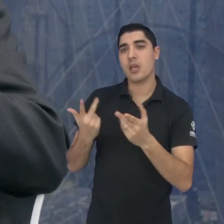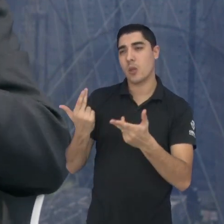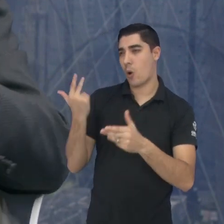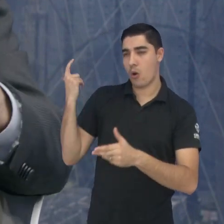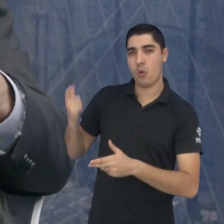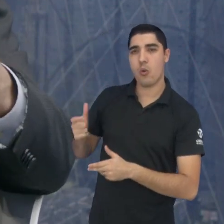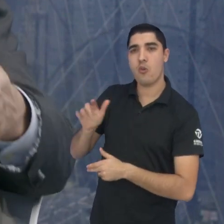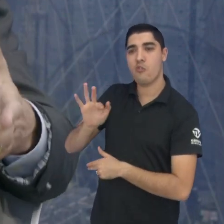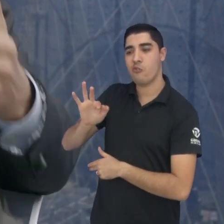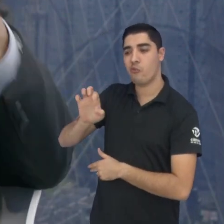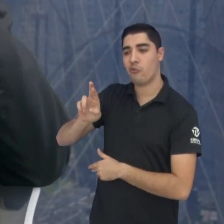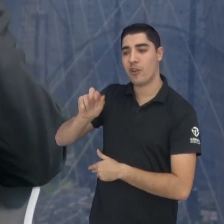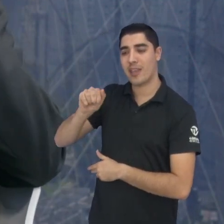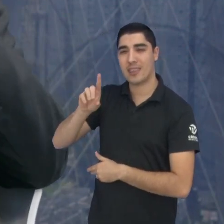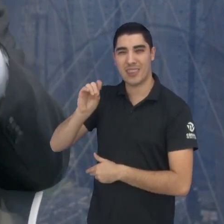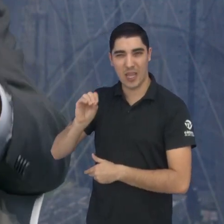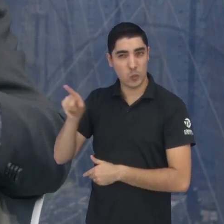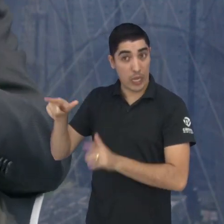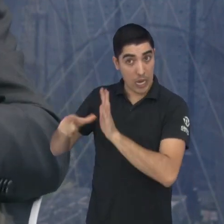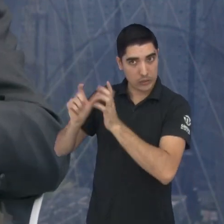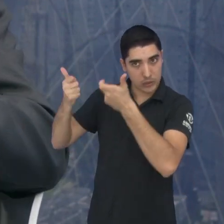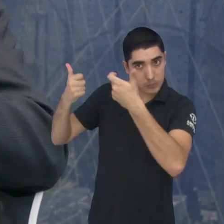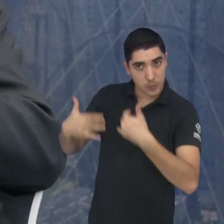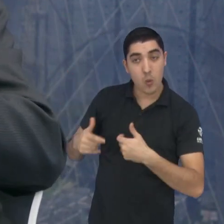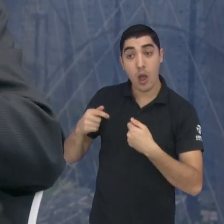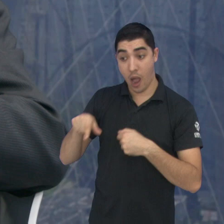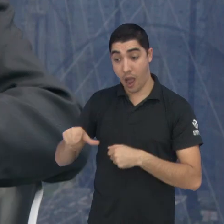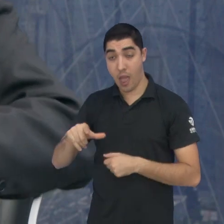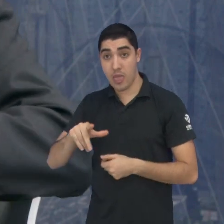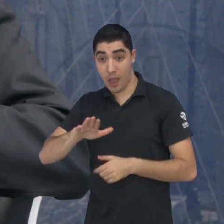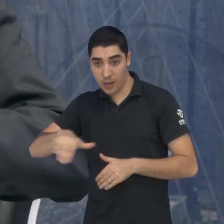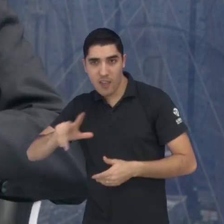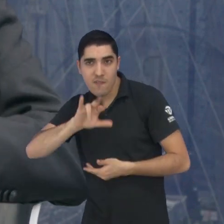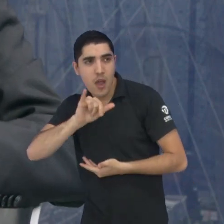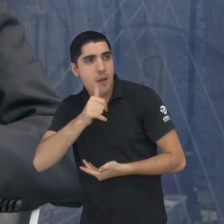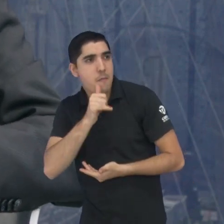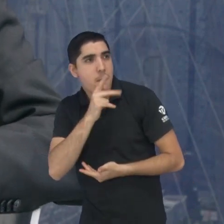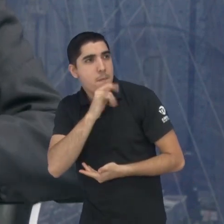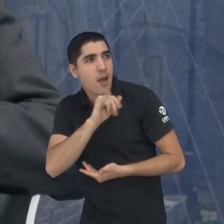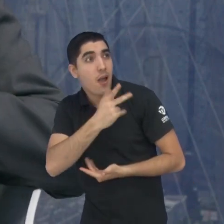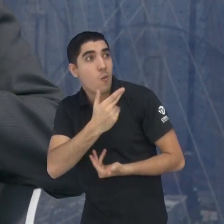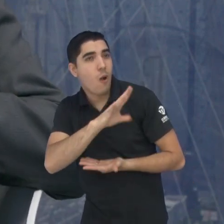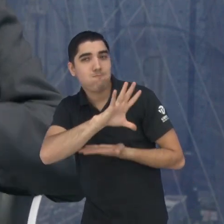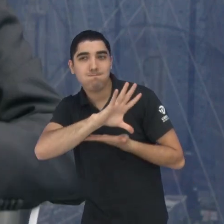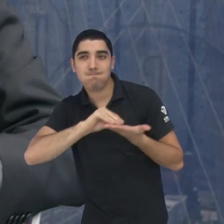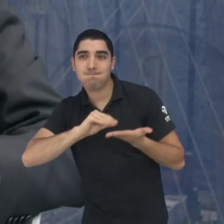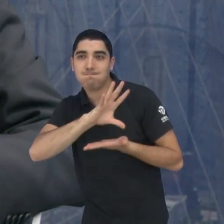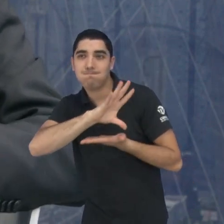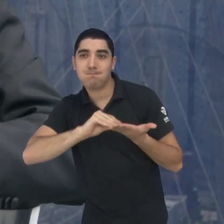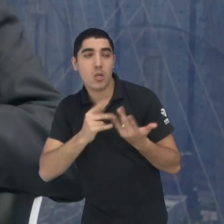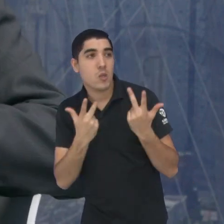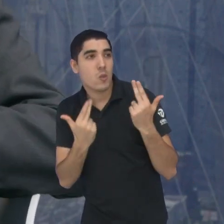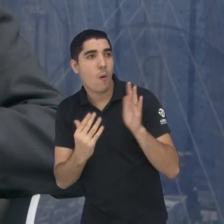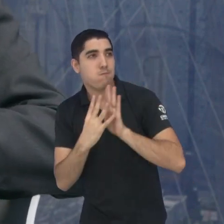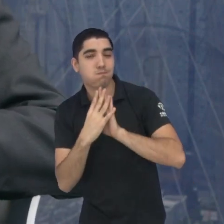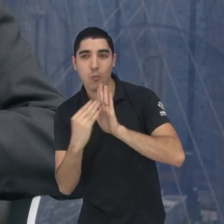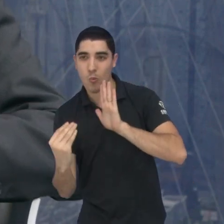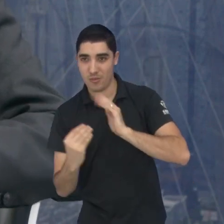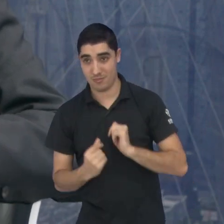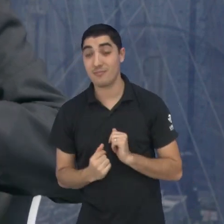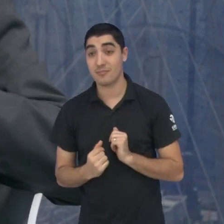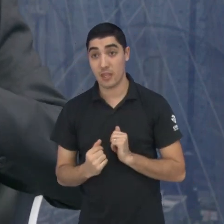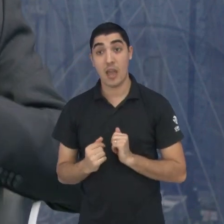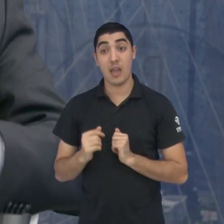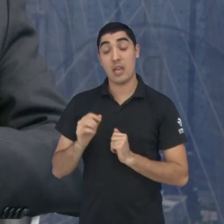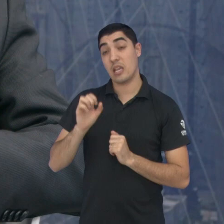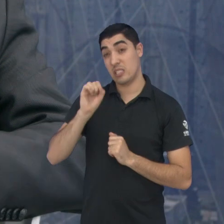crianças e os jovens se espelham nos pais nessa postura. Quanto mais tempo eles ficam, claro que mais eles conhecem da